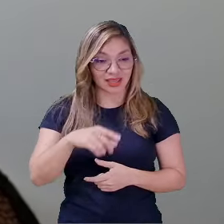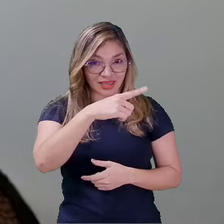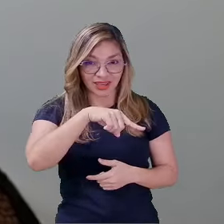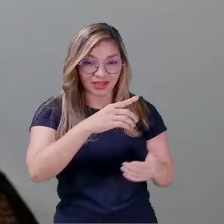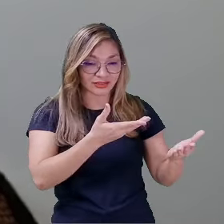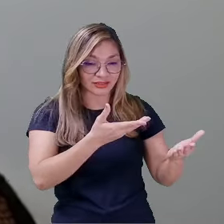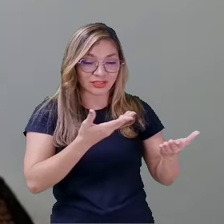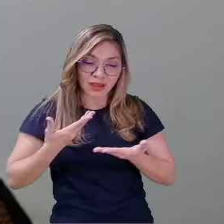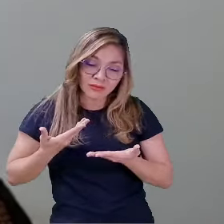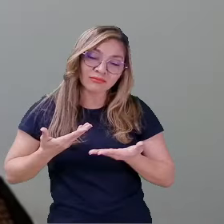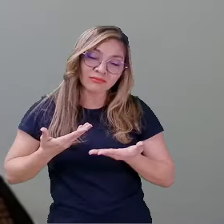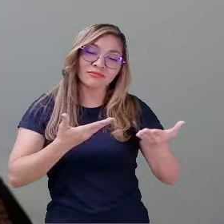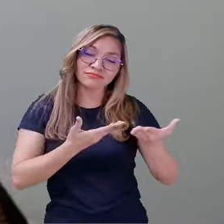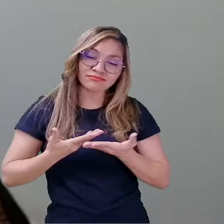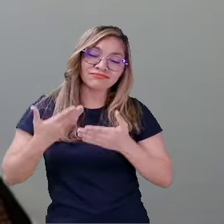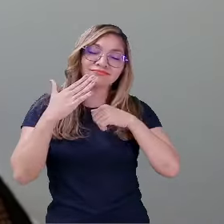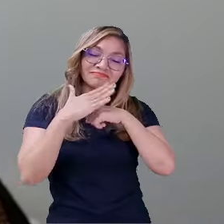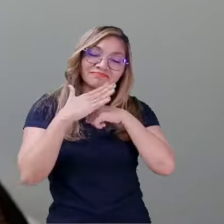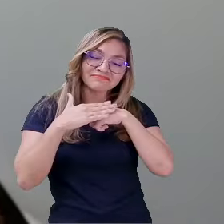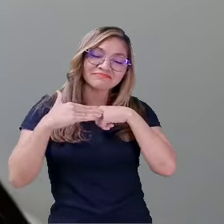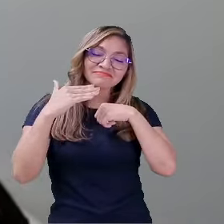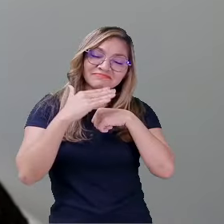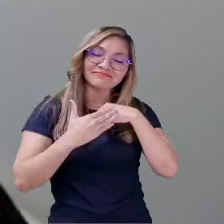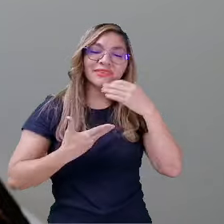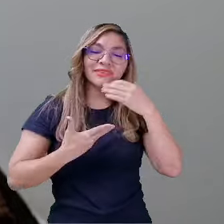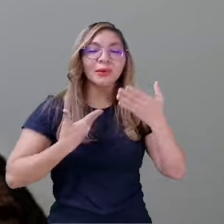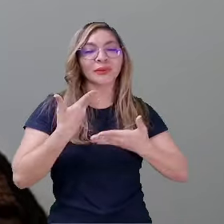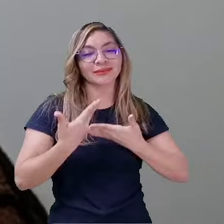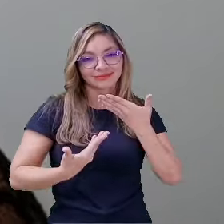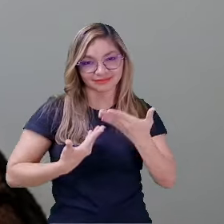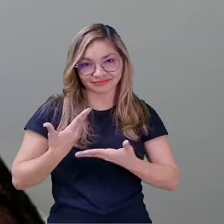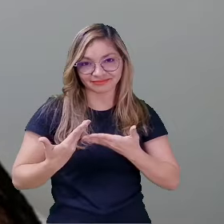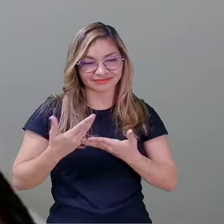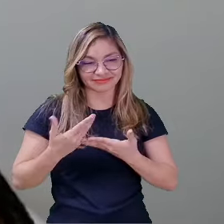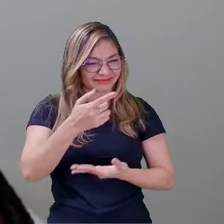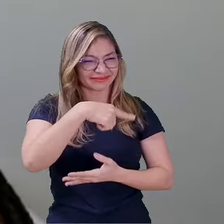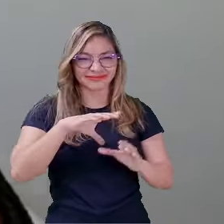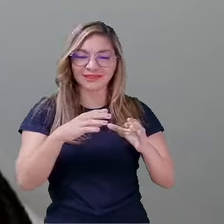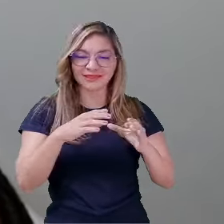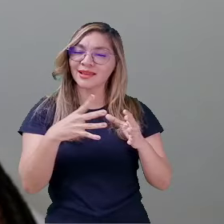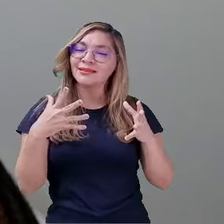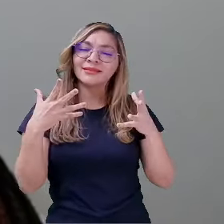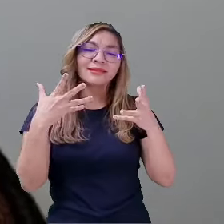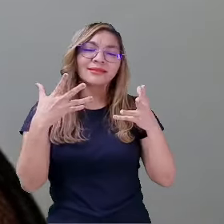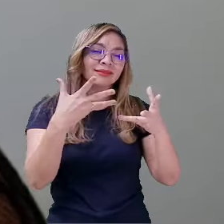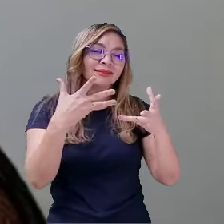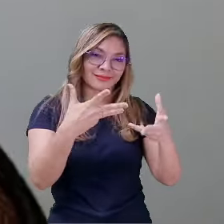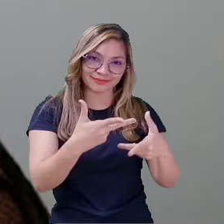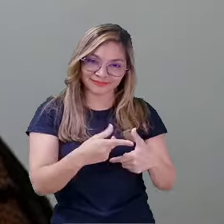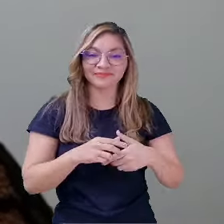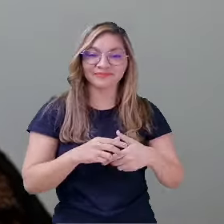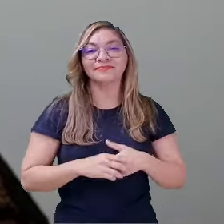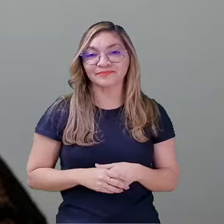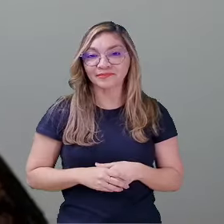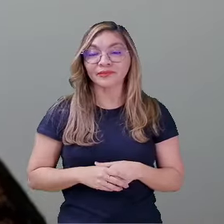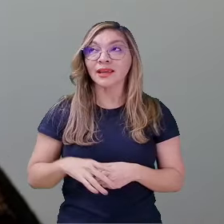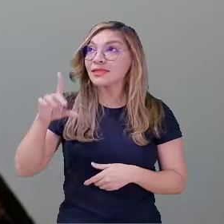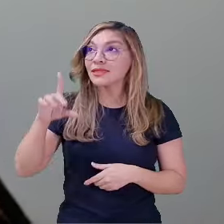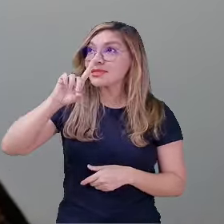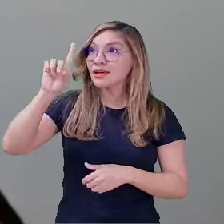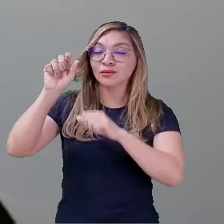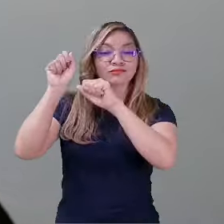bem tratado, muito bem cuidados por essa linda equipe maravilhosa, que Deus abençoou